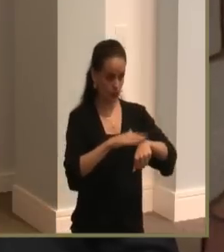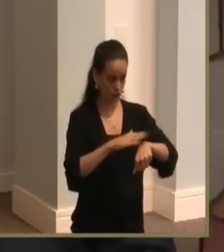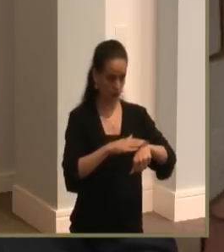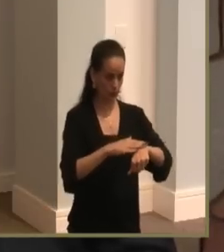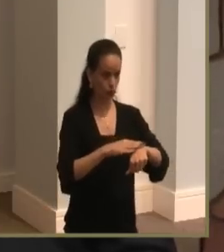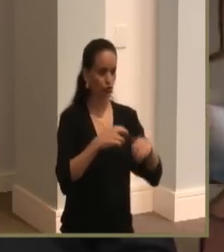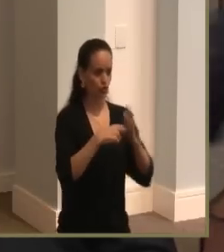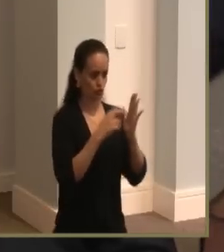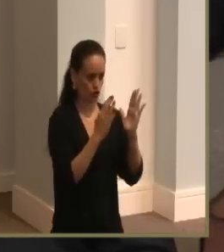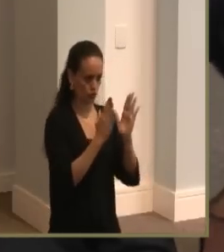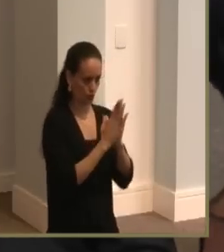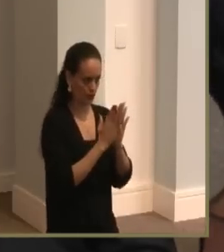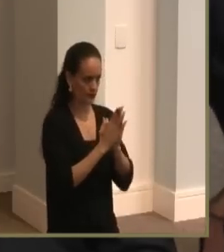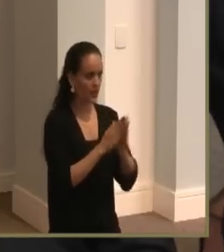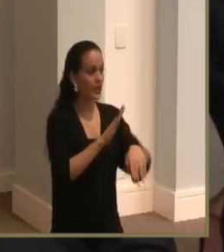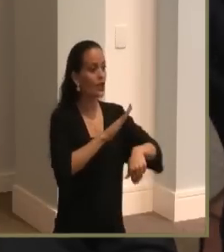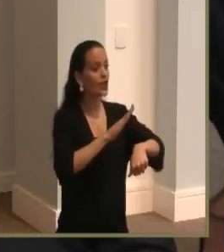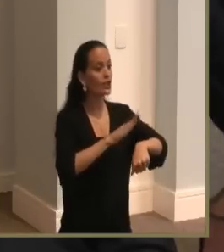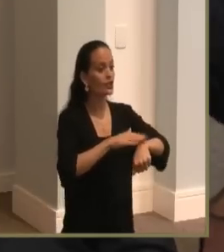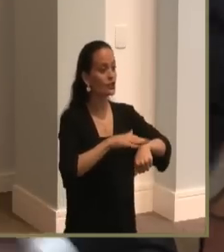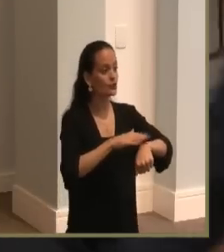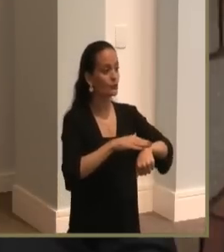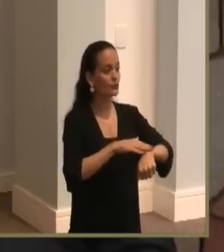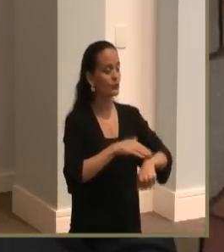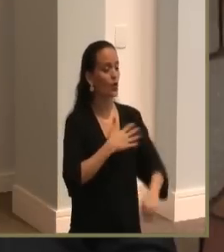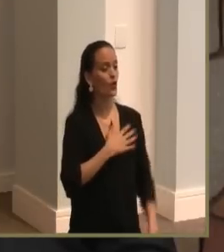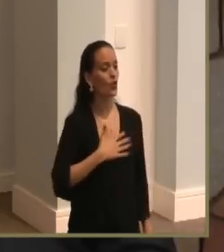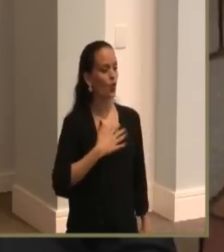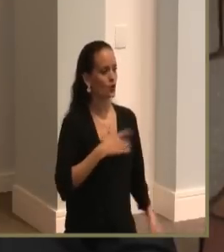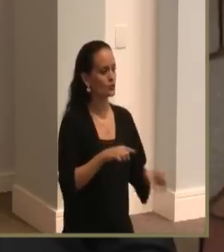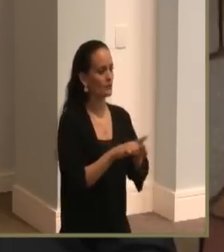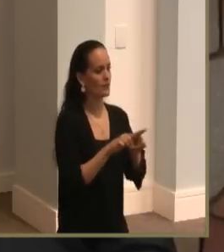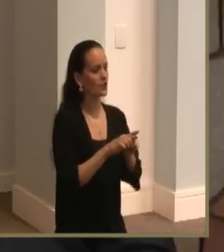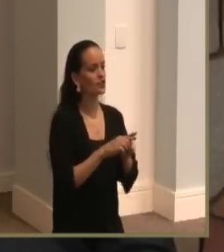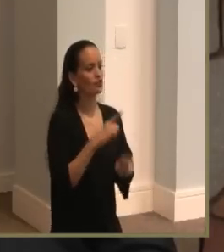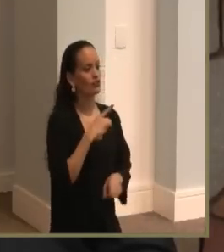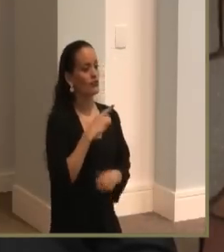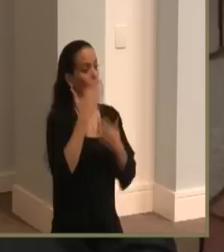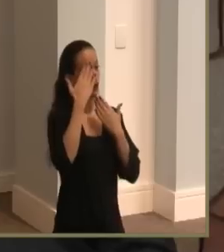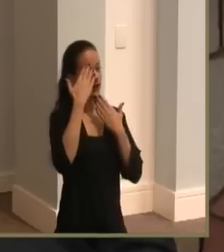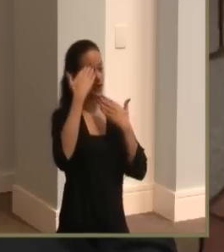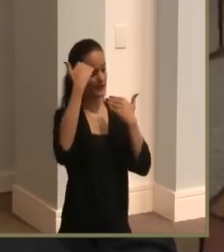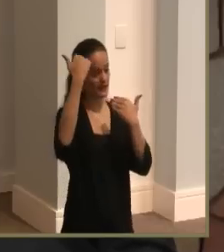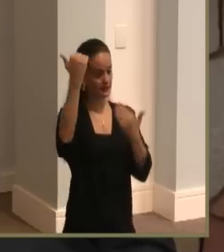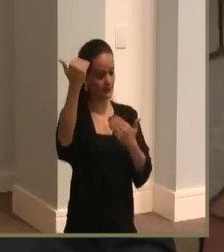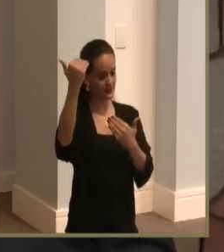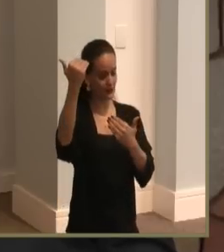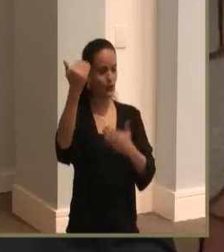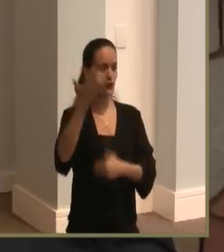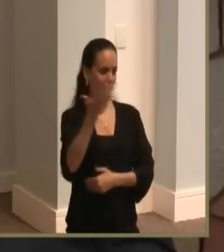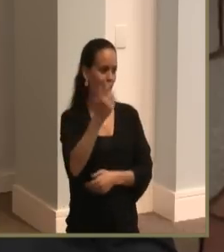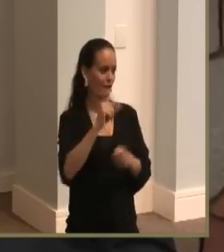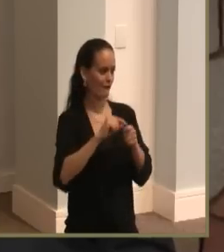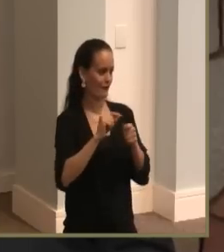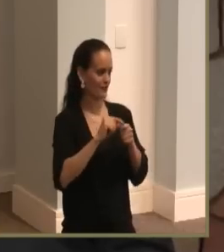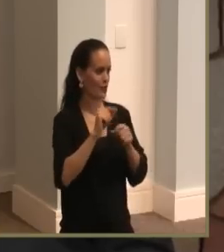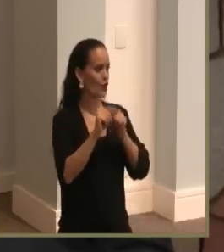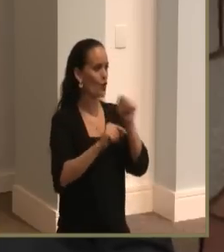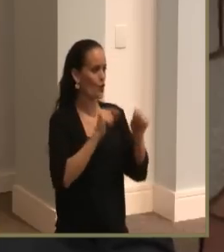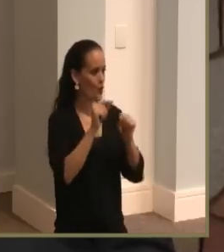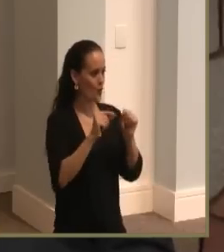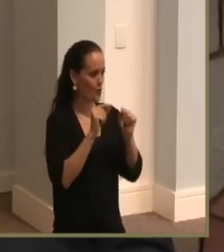São irmãos, e neste momento eu gosto de estar também agradecendo ao Senhor, e eu quero fazer aqui menção, e uma